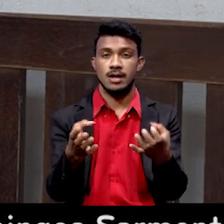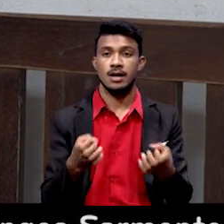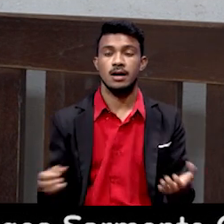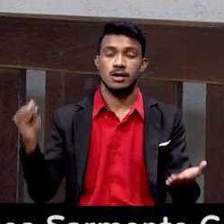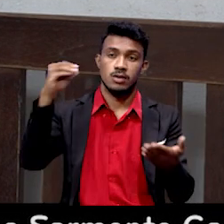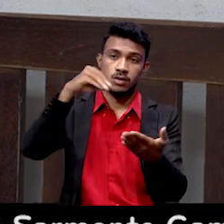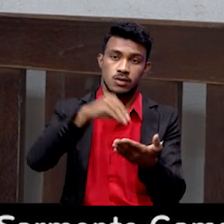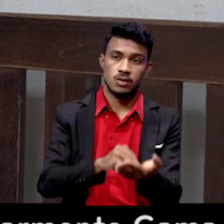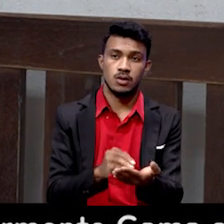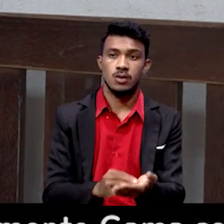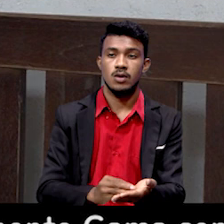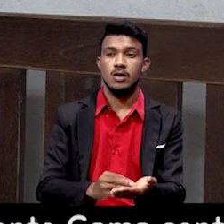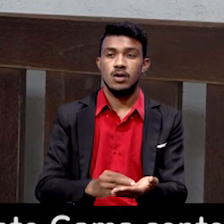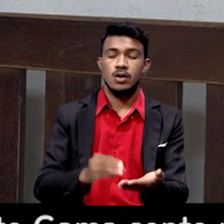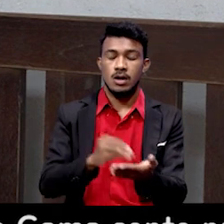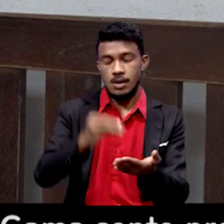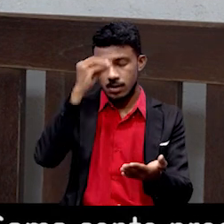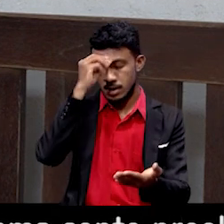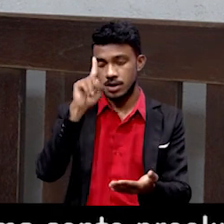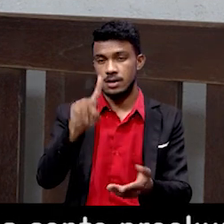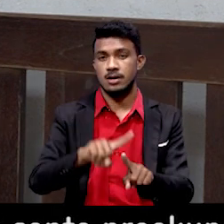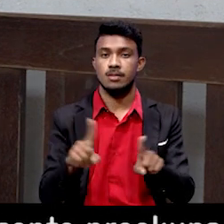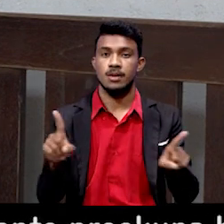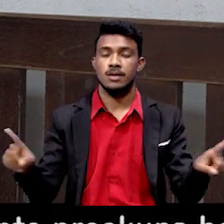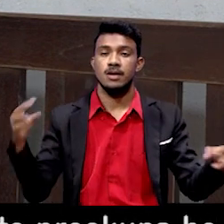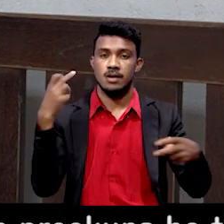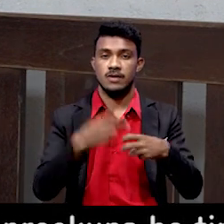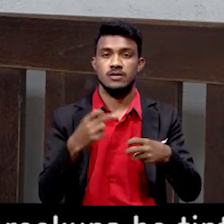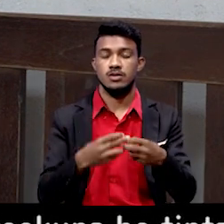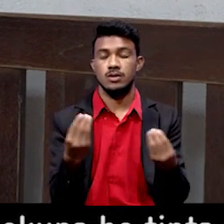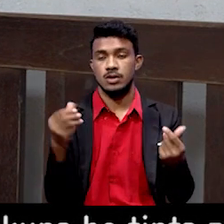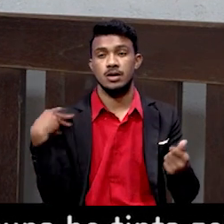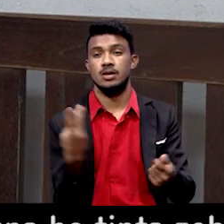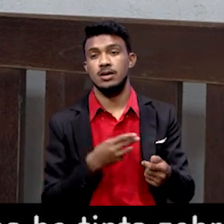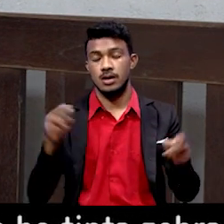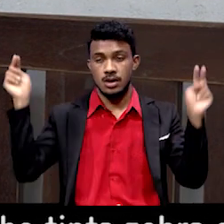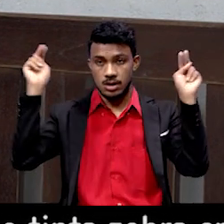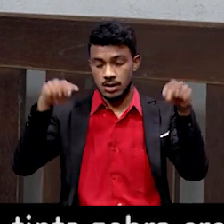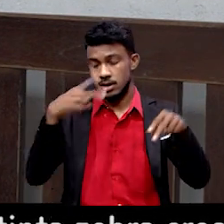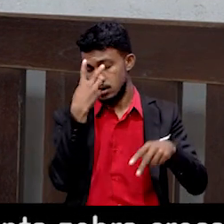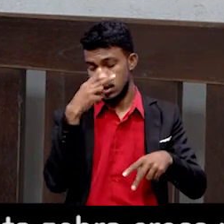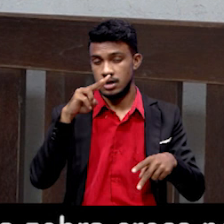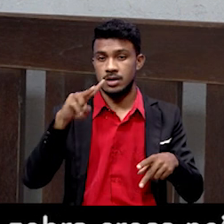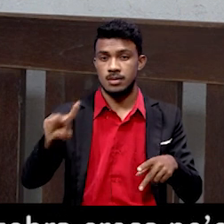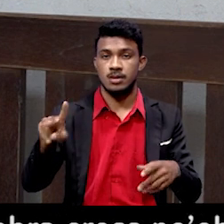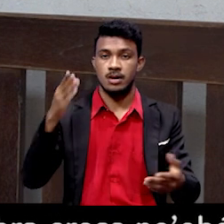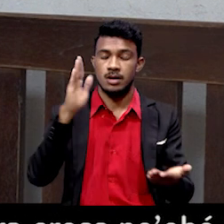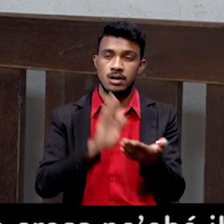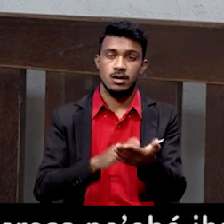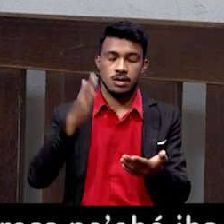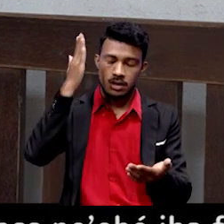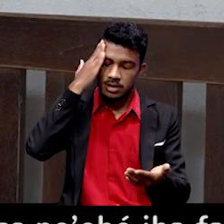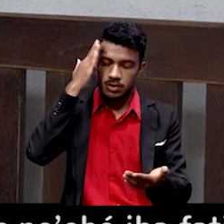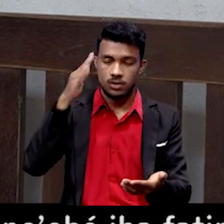né? Mas bem, difícil de tudo, então tem que arreba ser no nível de conhecimento. E